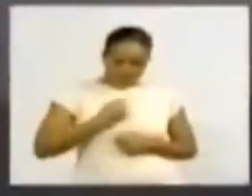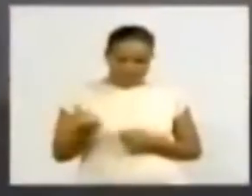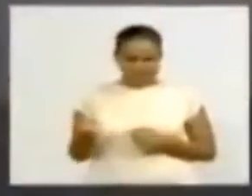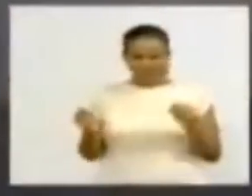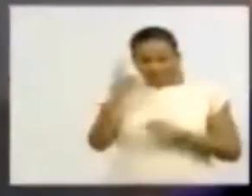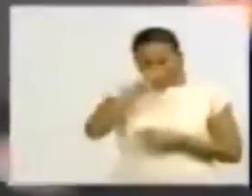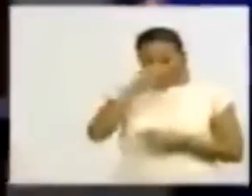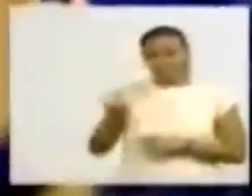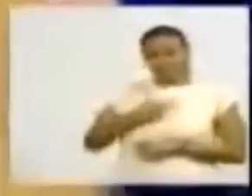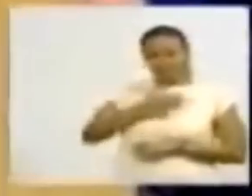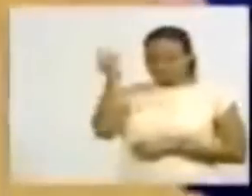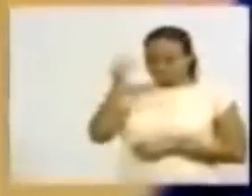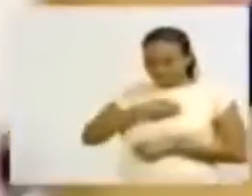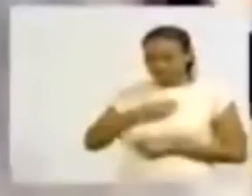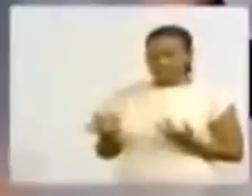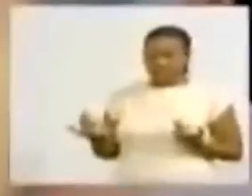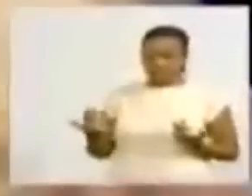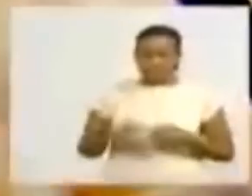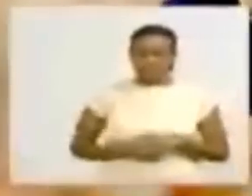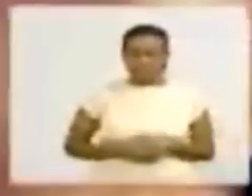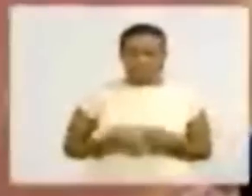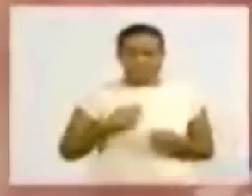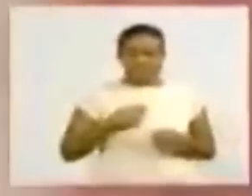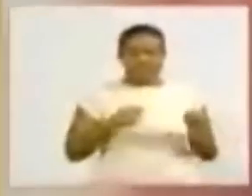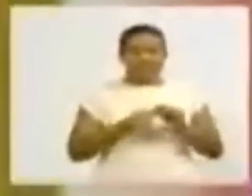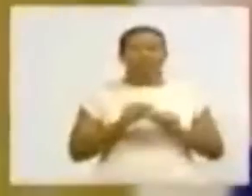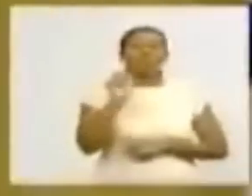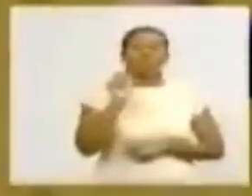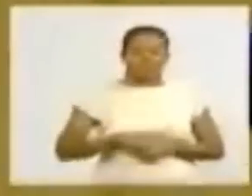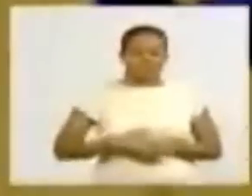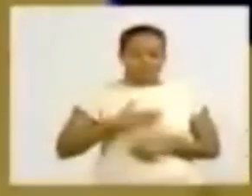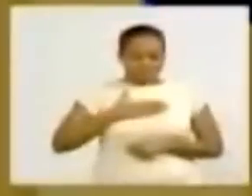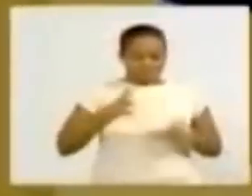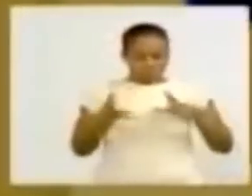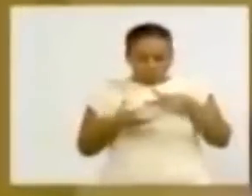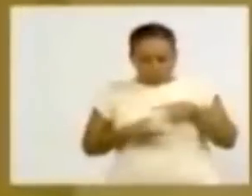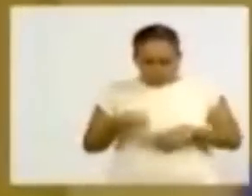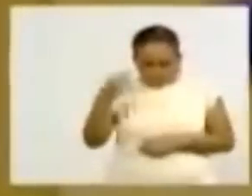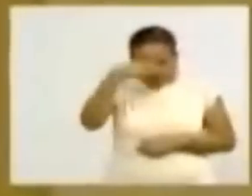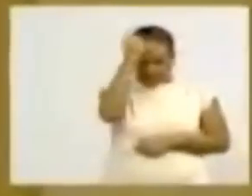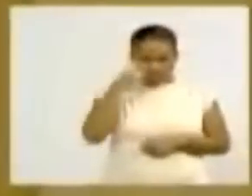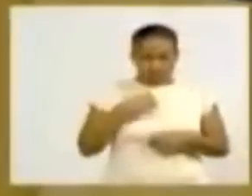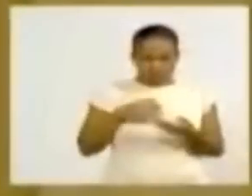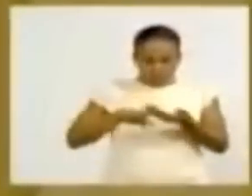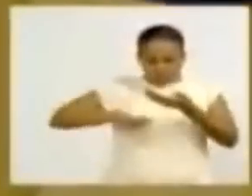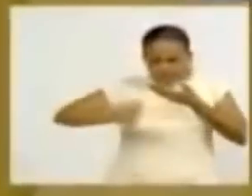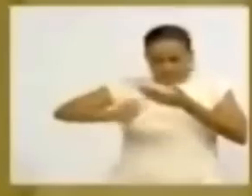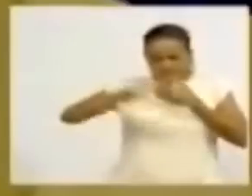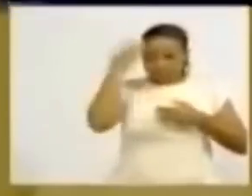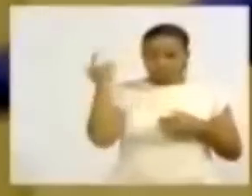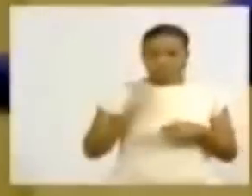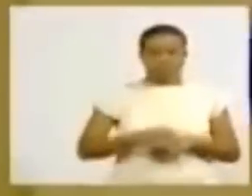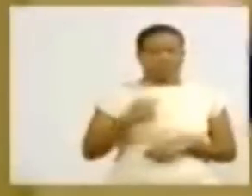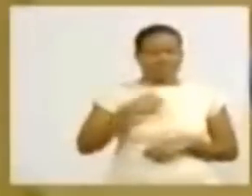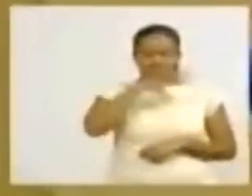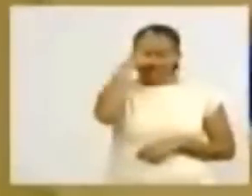também. Então é muito mais fácil eu me fechar no meu mundo santo e esquecer que eu também sou miserável, porque quando